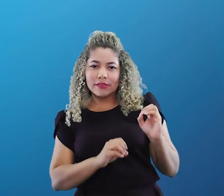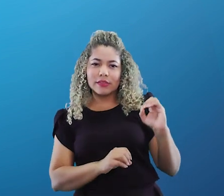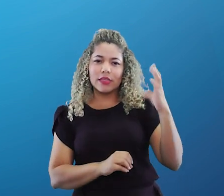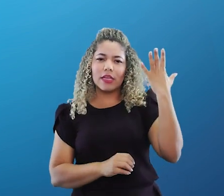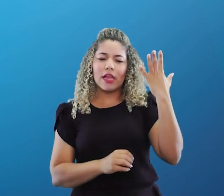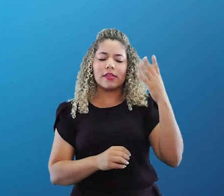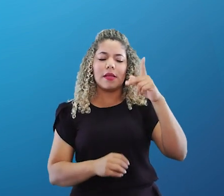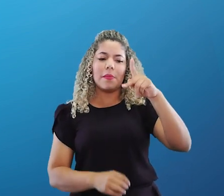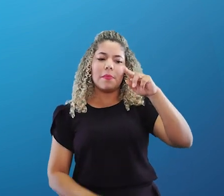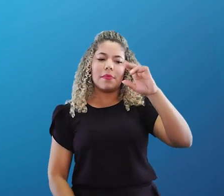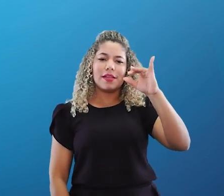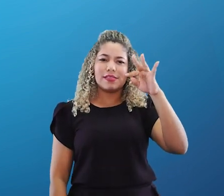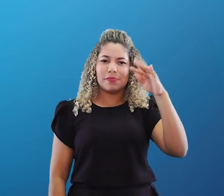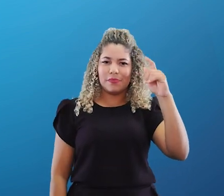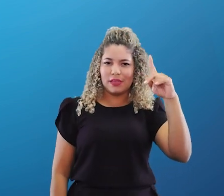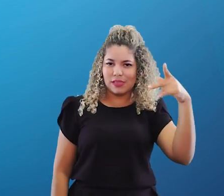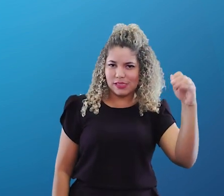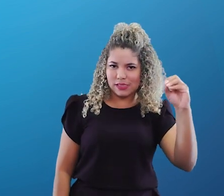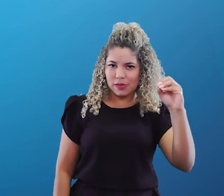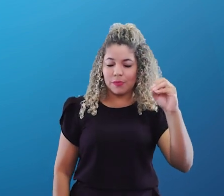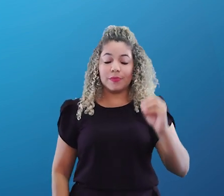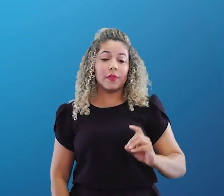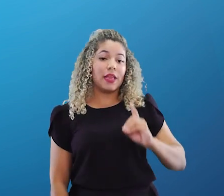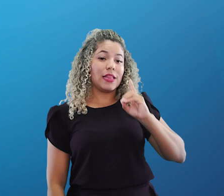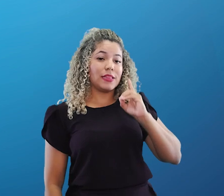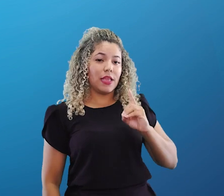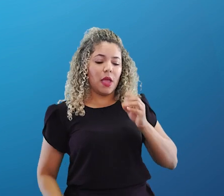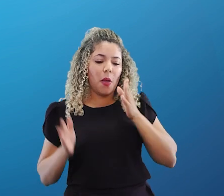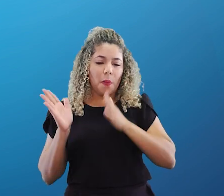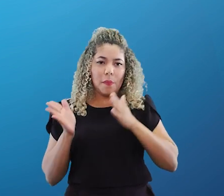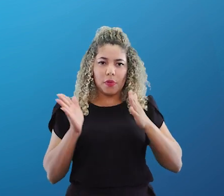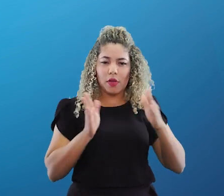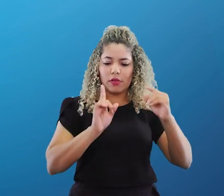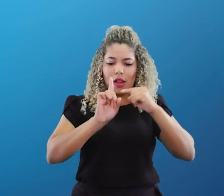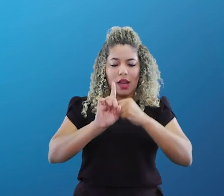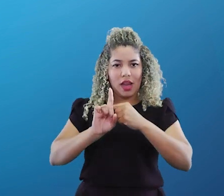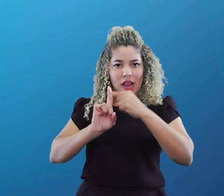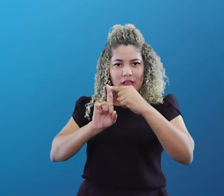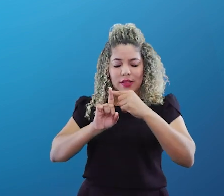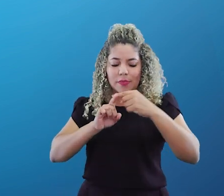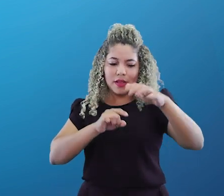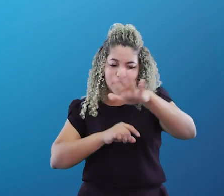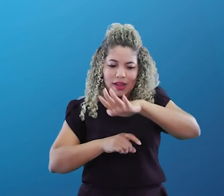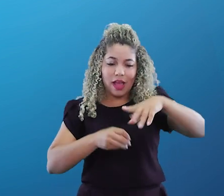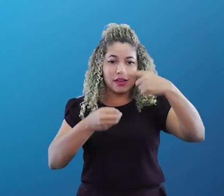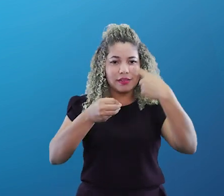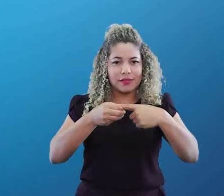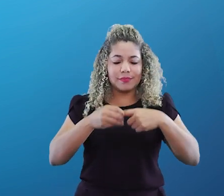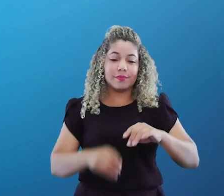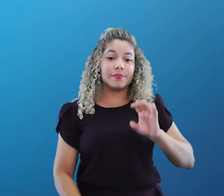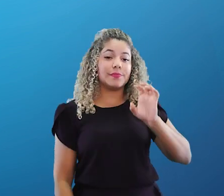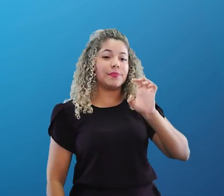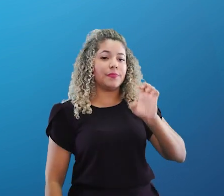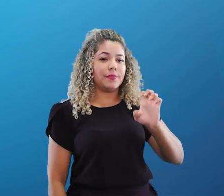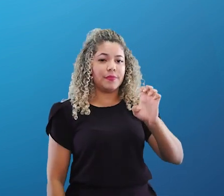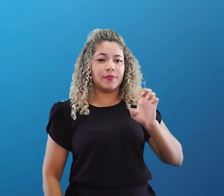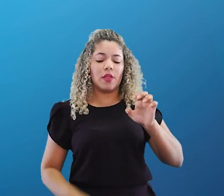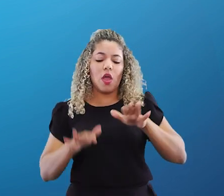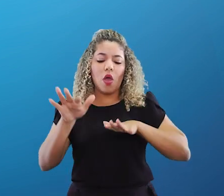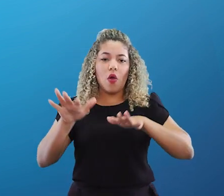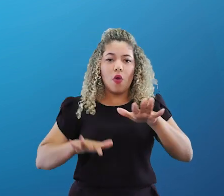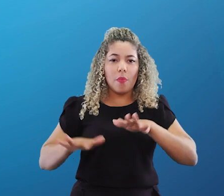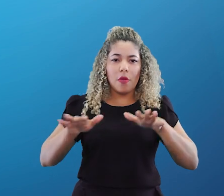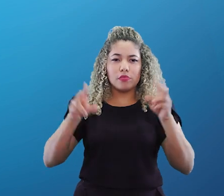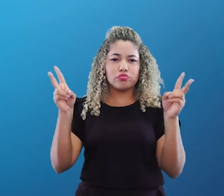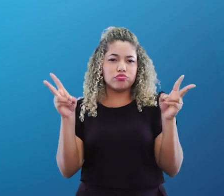precipitações ácidas. Letra D. O processo de elevação da temperatura urbana. Ou letra E. O movimento de